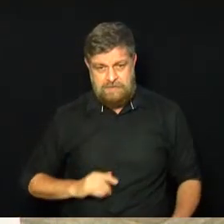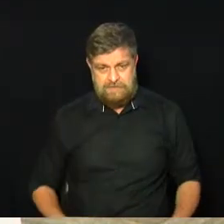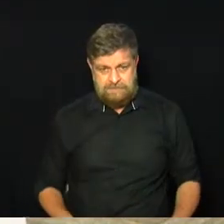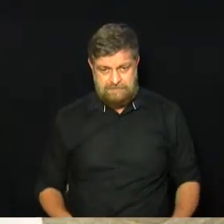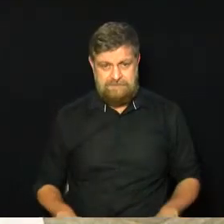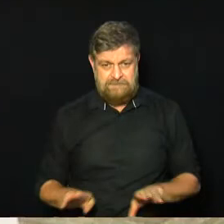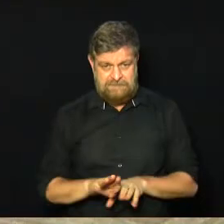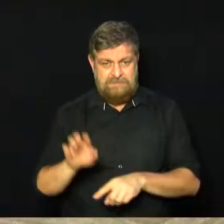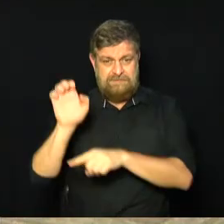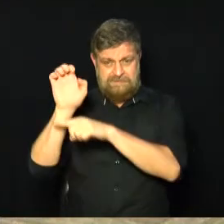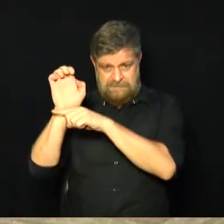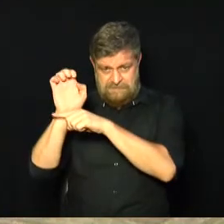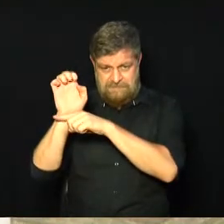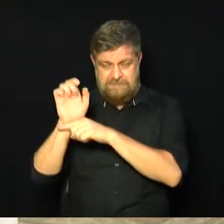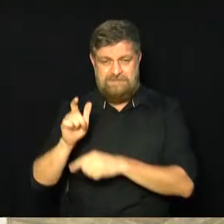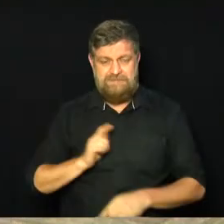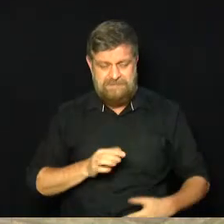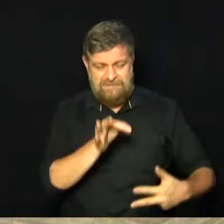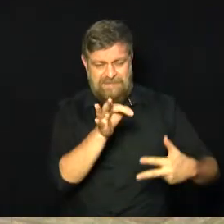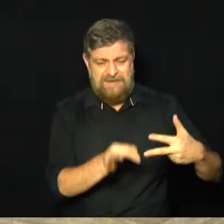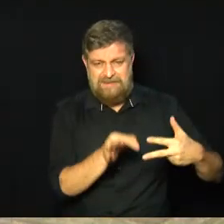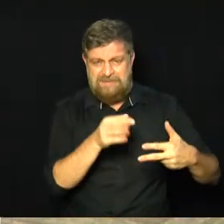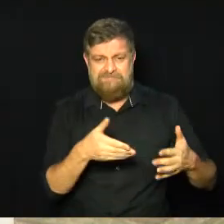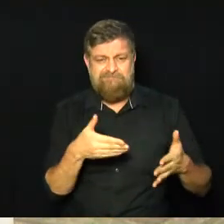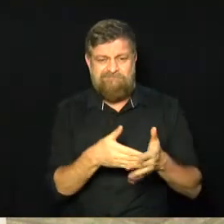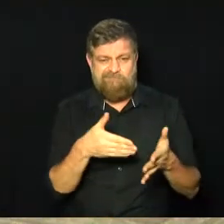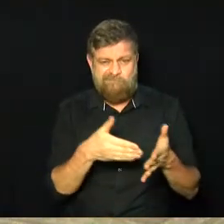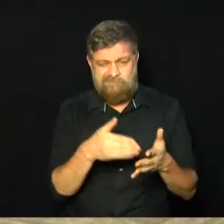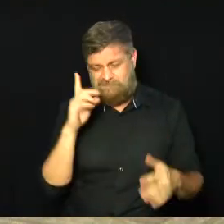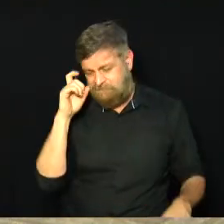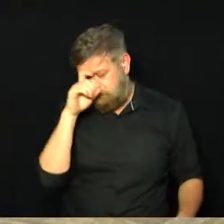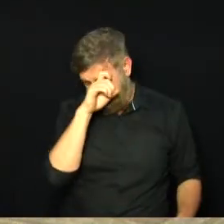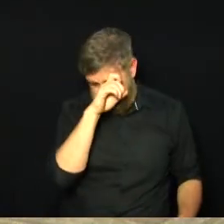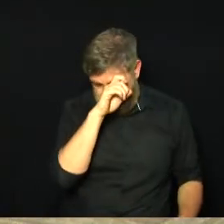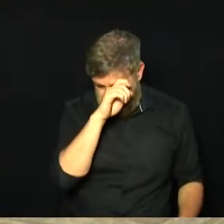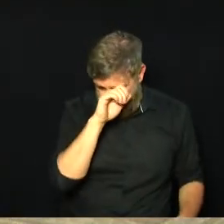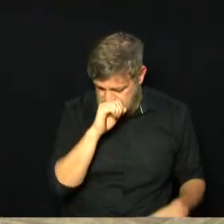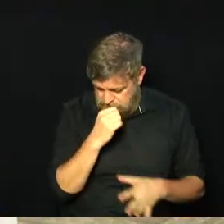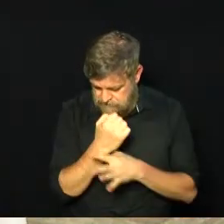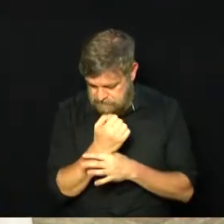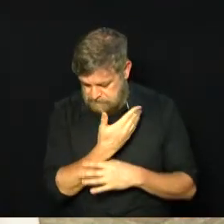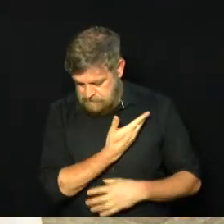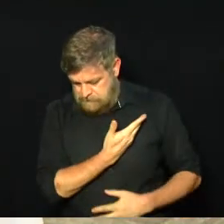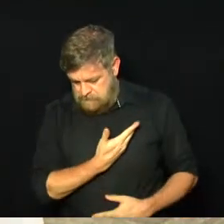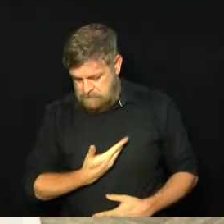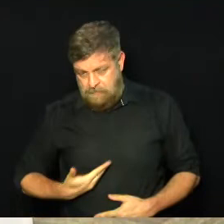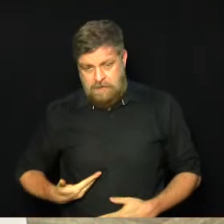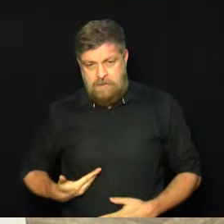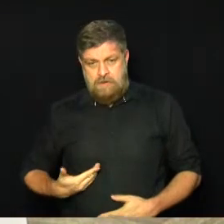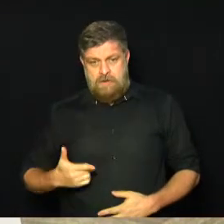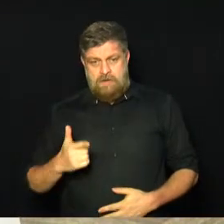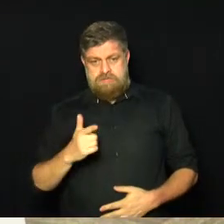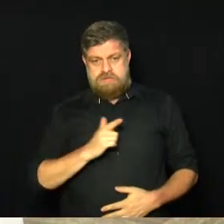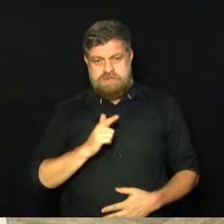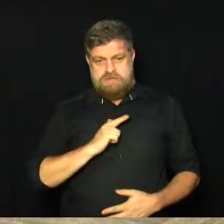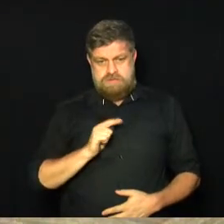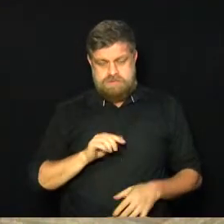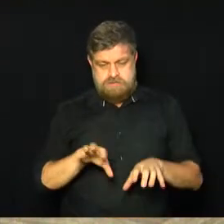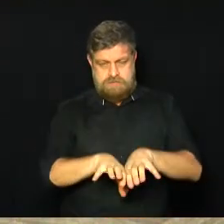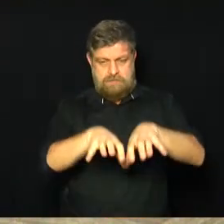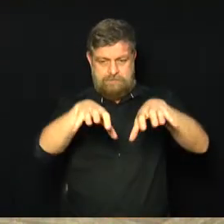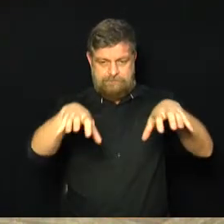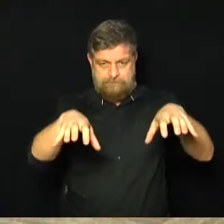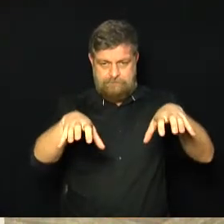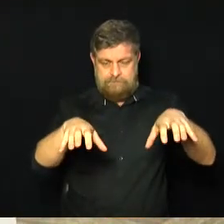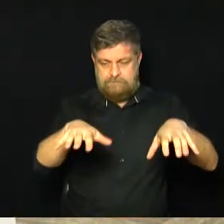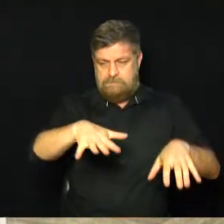pelo Estado. O acesso à justiça ele é dificultado e a segurança pública ela é para uma determinada